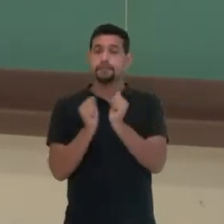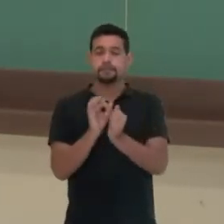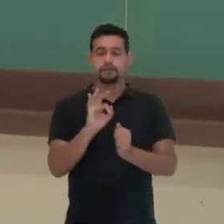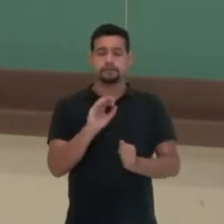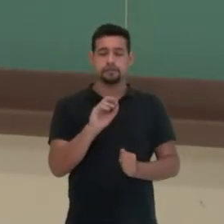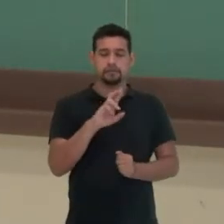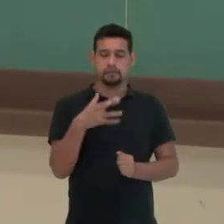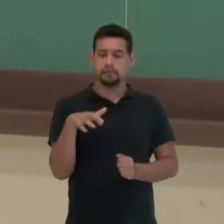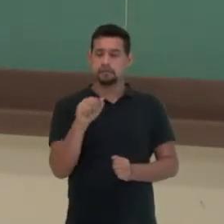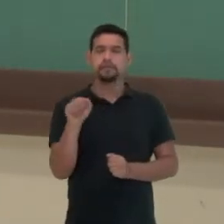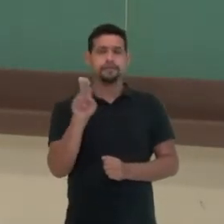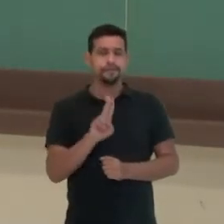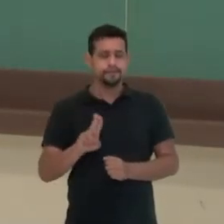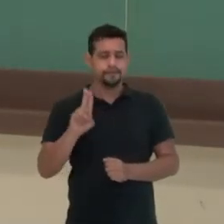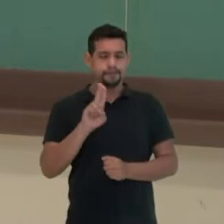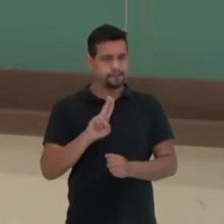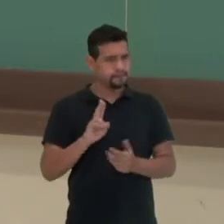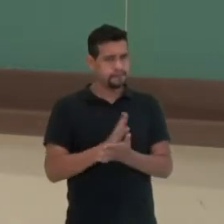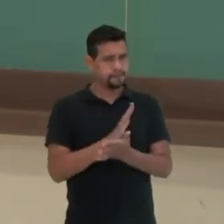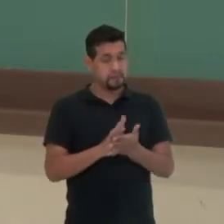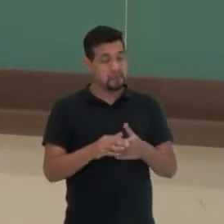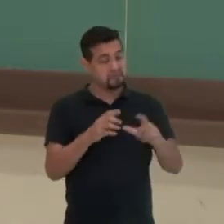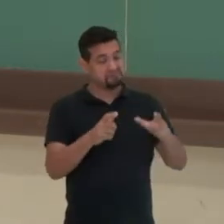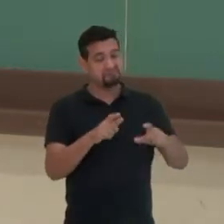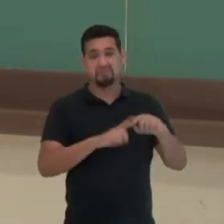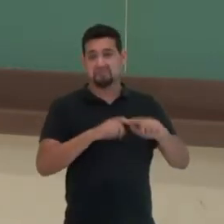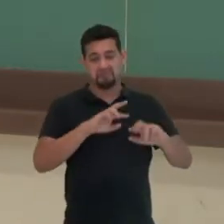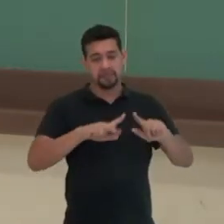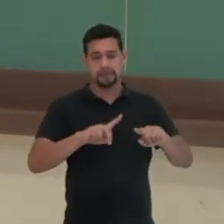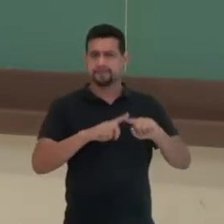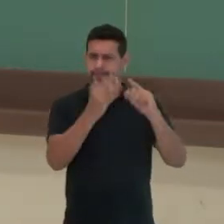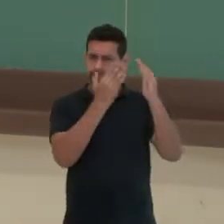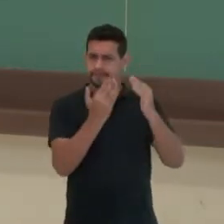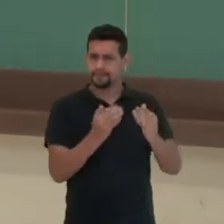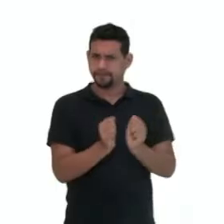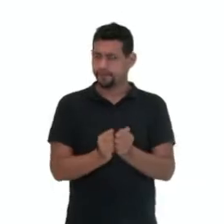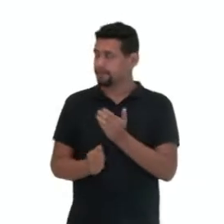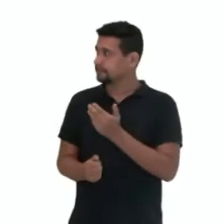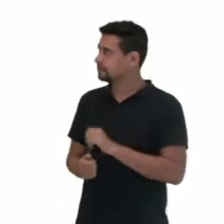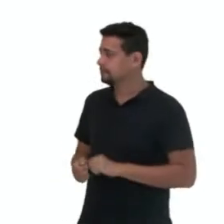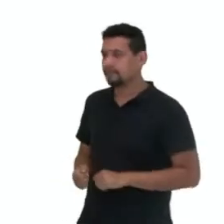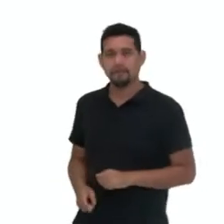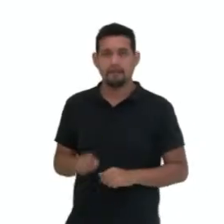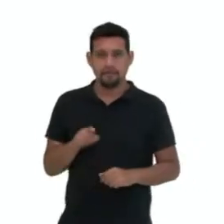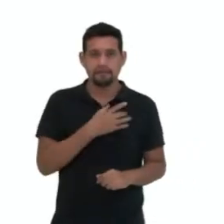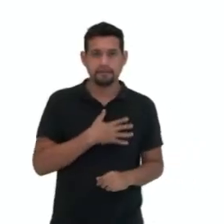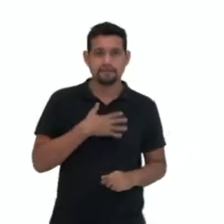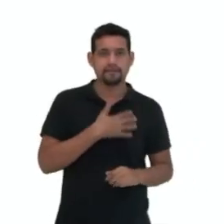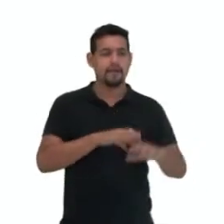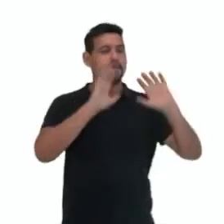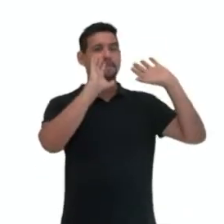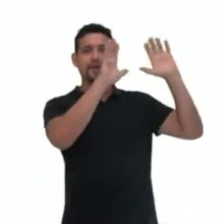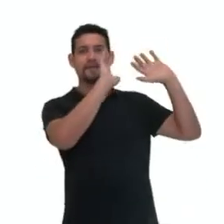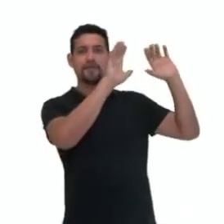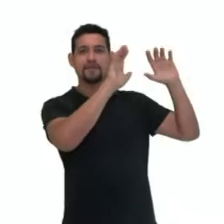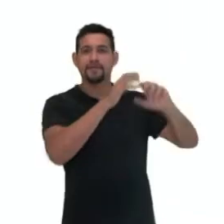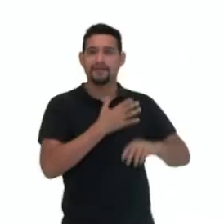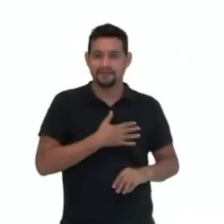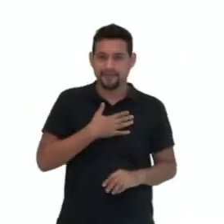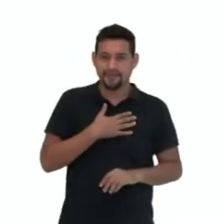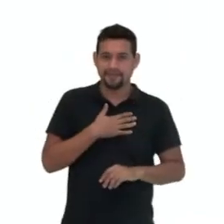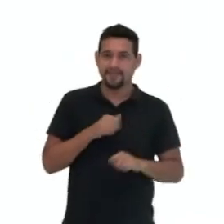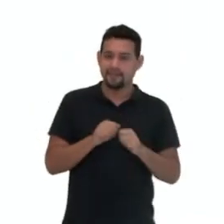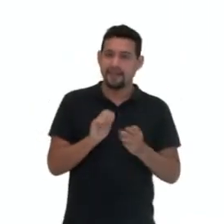que se aplica ali num determinado corpo. Então olha aqui, ó, vem conferir comigo aqui, ó. Ah, você gosta de jogar vôlei? Conta aí pra mim. Pratica